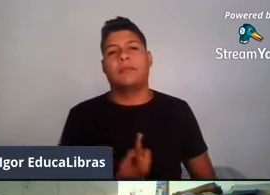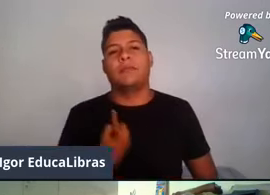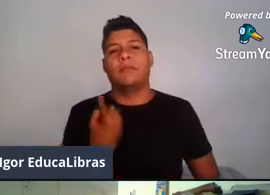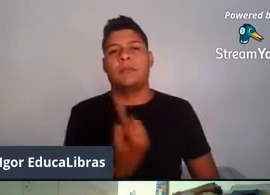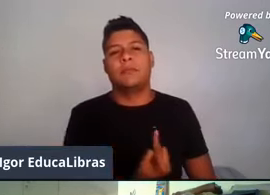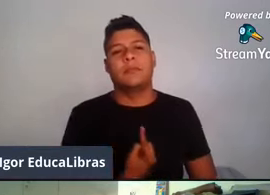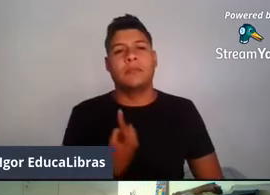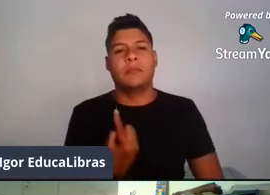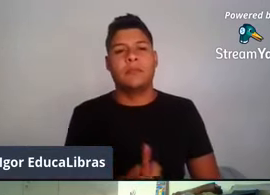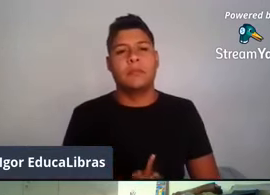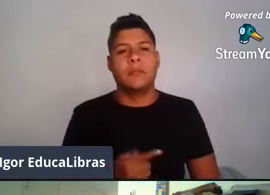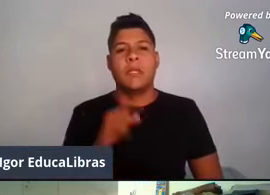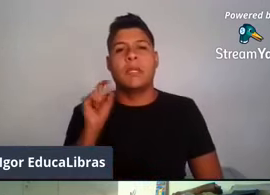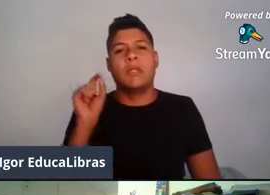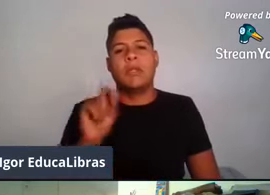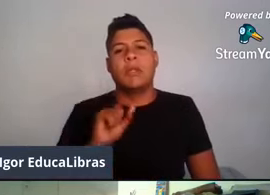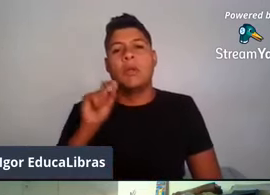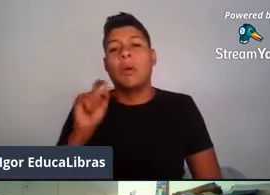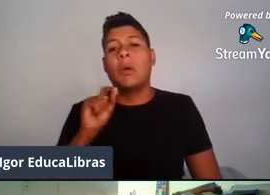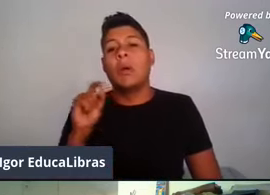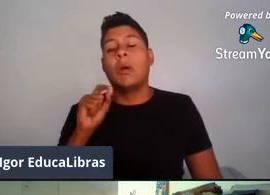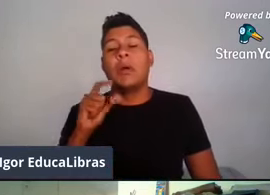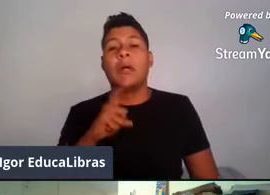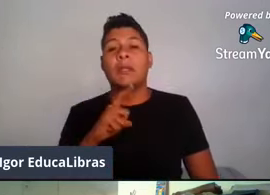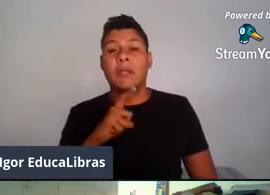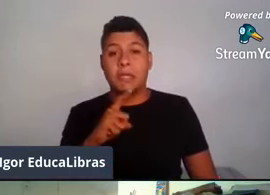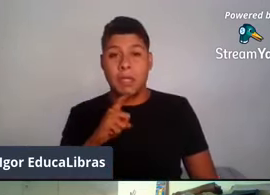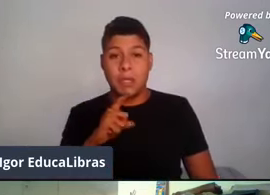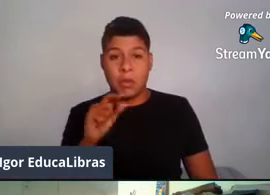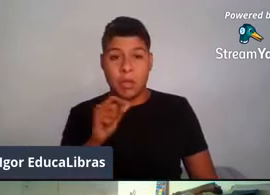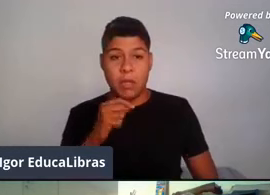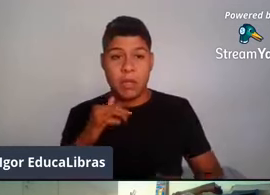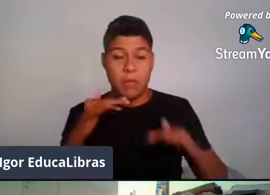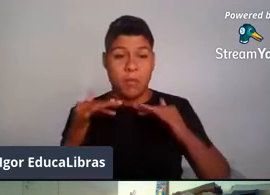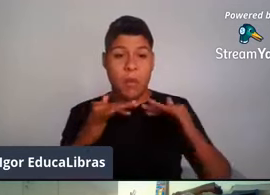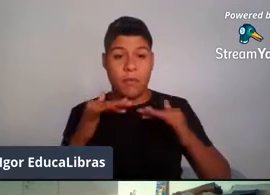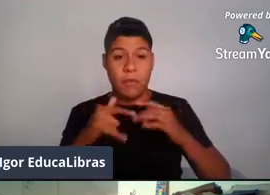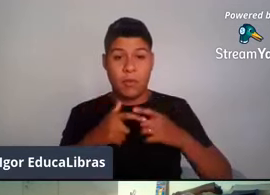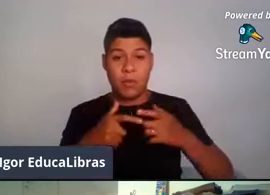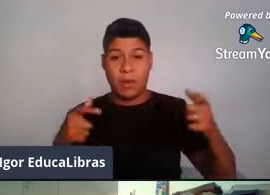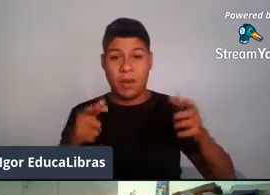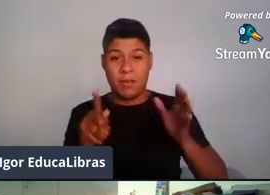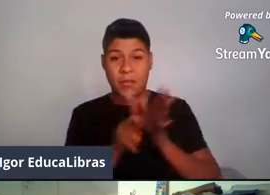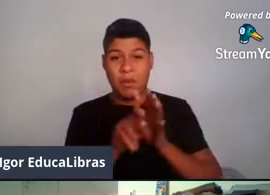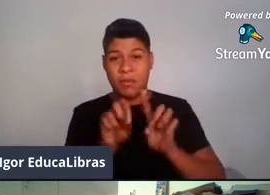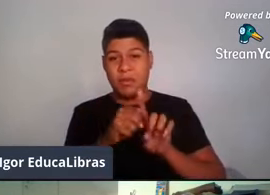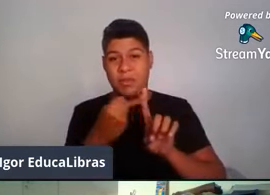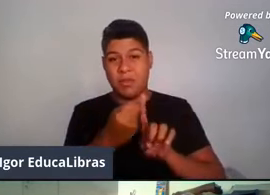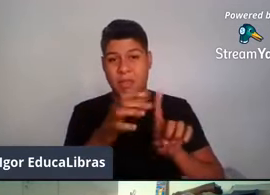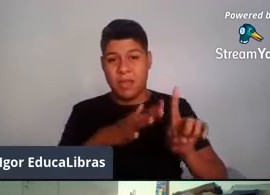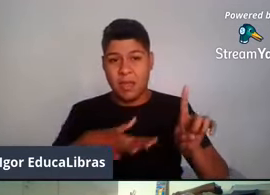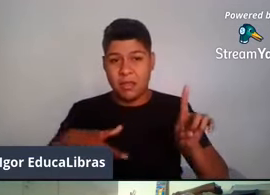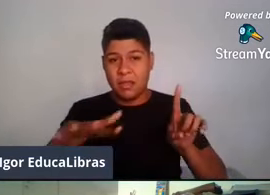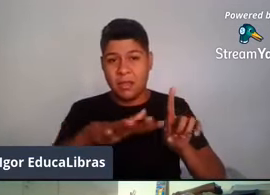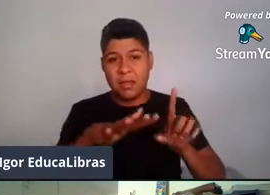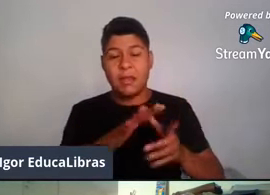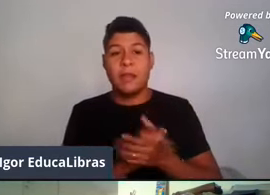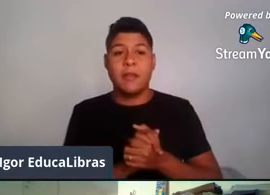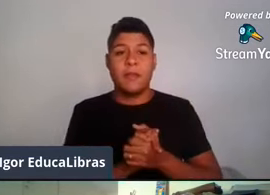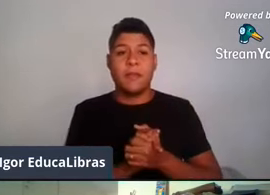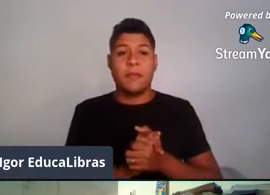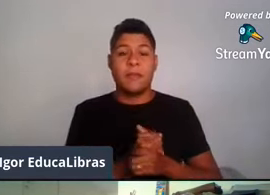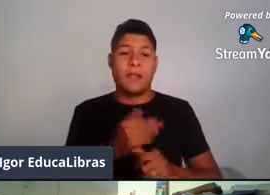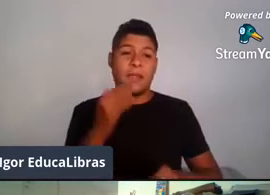Aqui existe um movimento muito grande da sociedade civil, e eles são